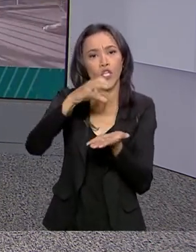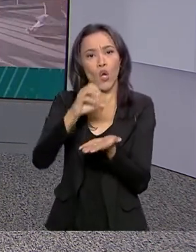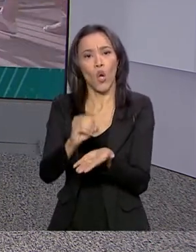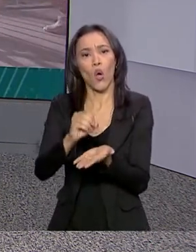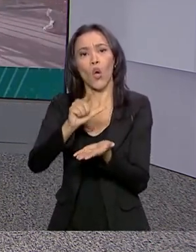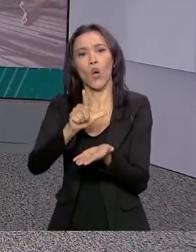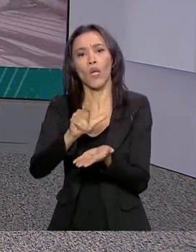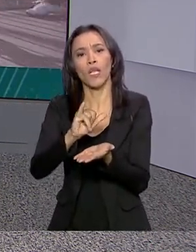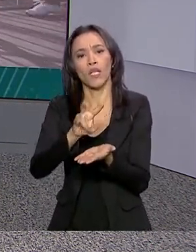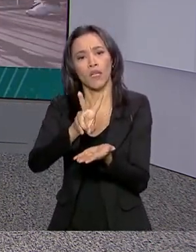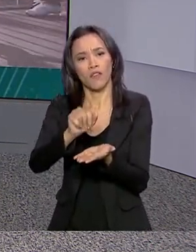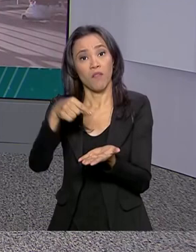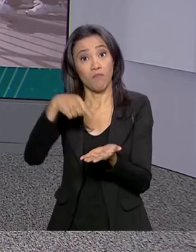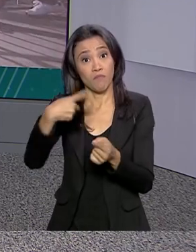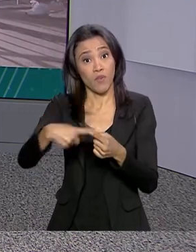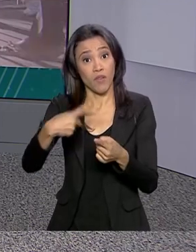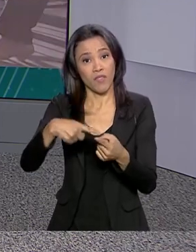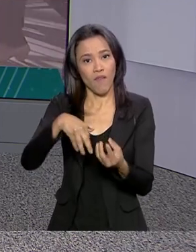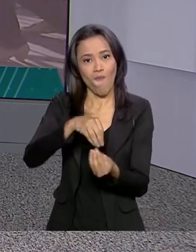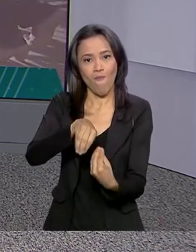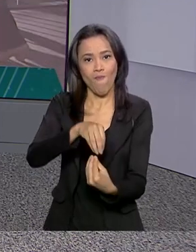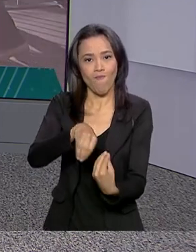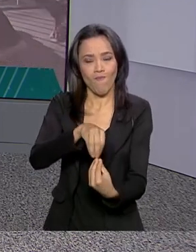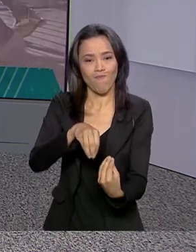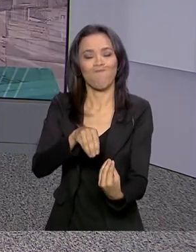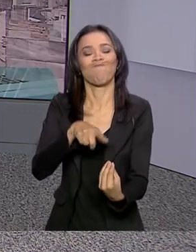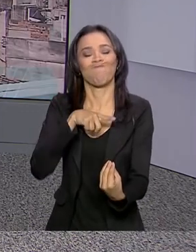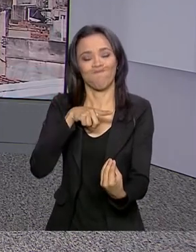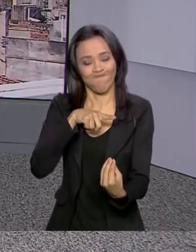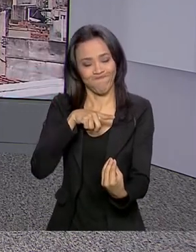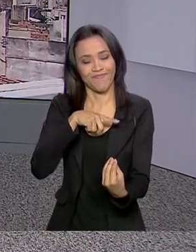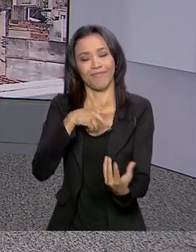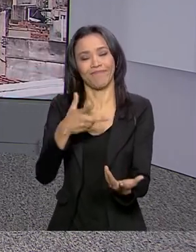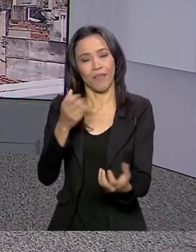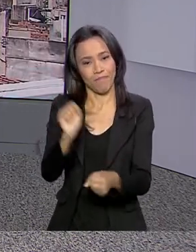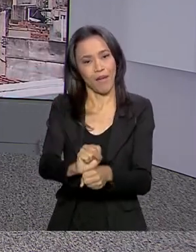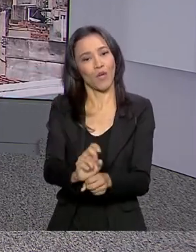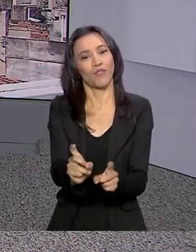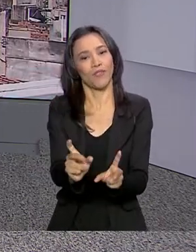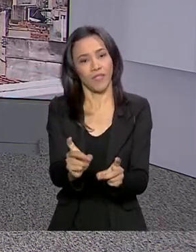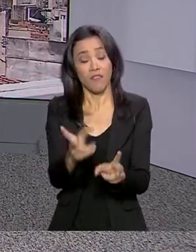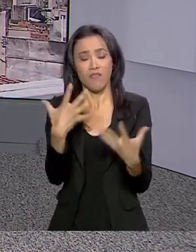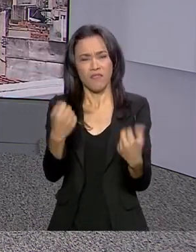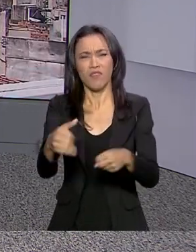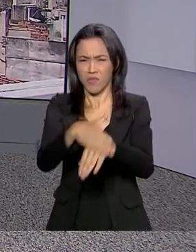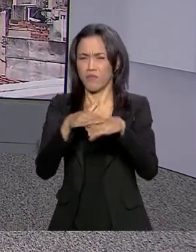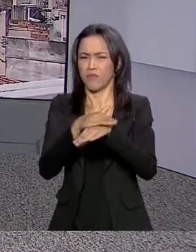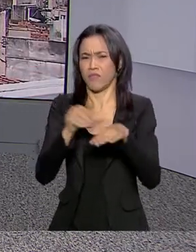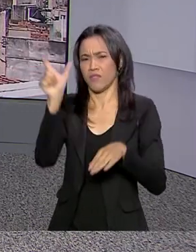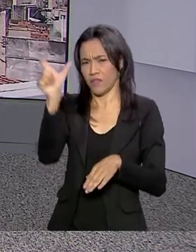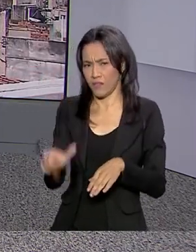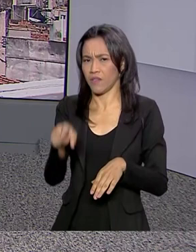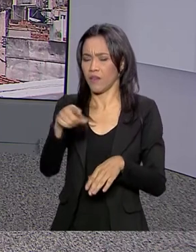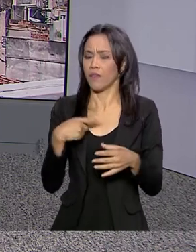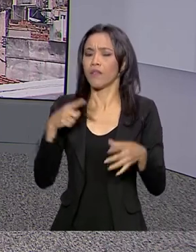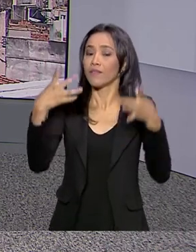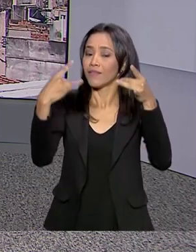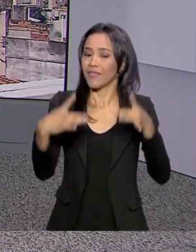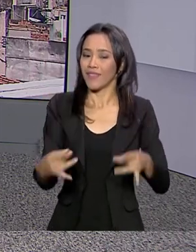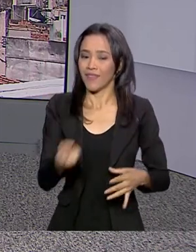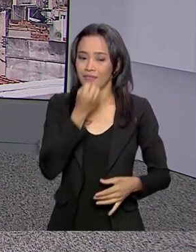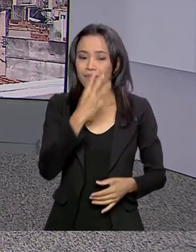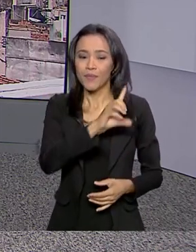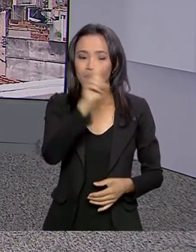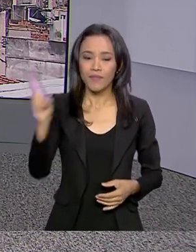sido adulteradas. Vamos ao vivo ao Rio de Janeiro conversar com o repórter Tiago Pimenta, que tem os detalhes pra gente. Bom dia,